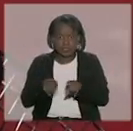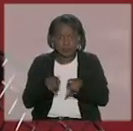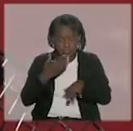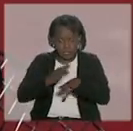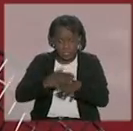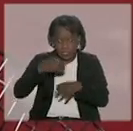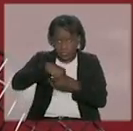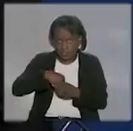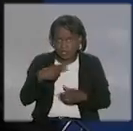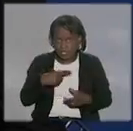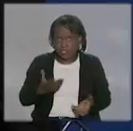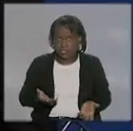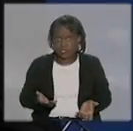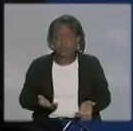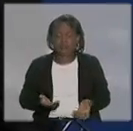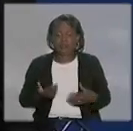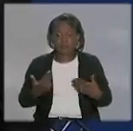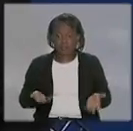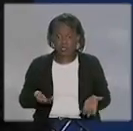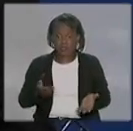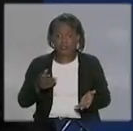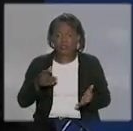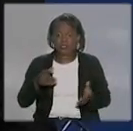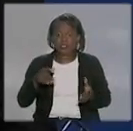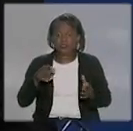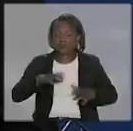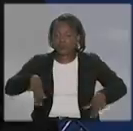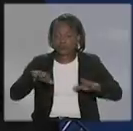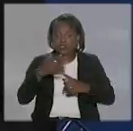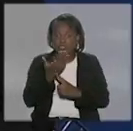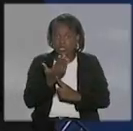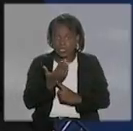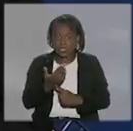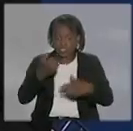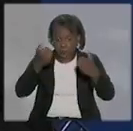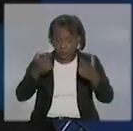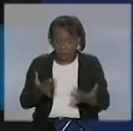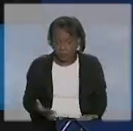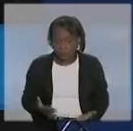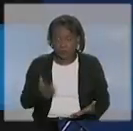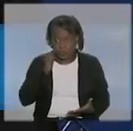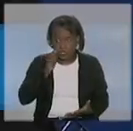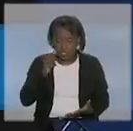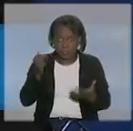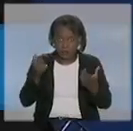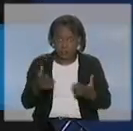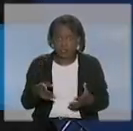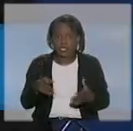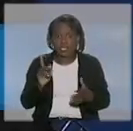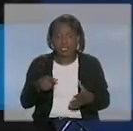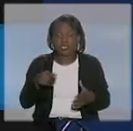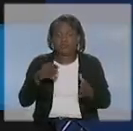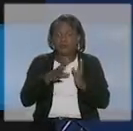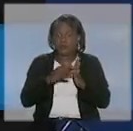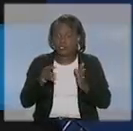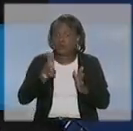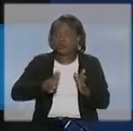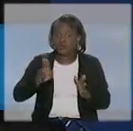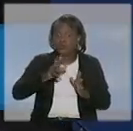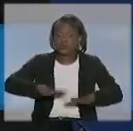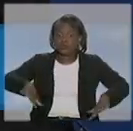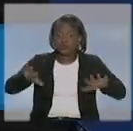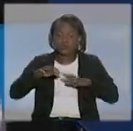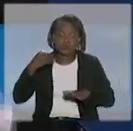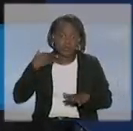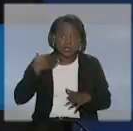prática interna? Isso que o que a Linda do Santander colocou é um modelo bastante usual para organizações